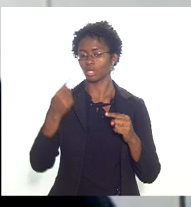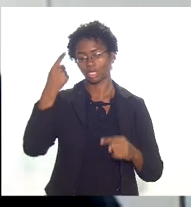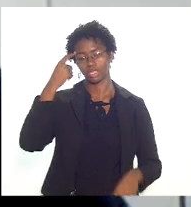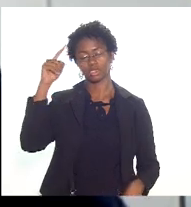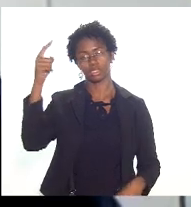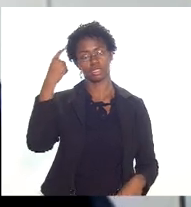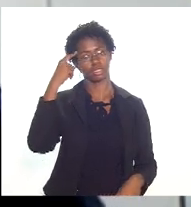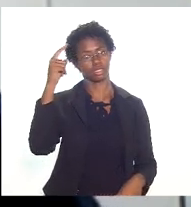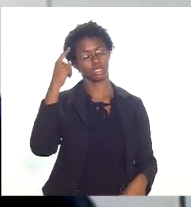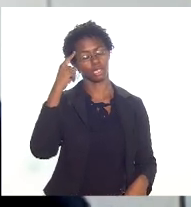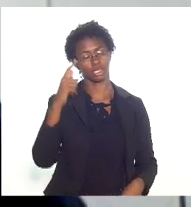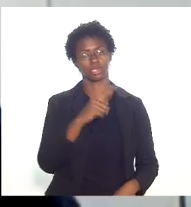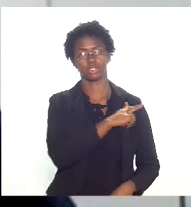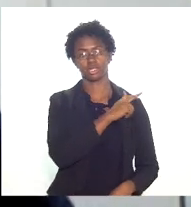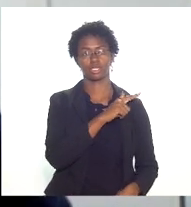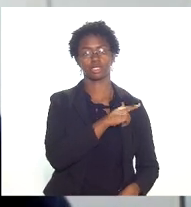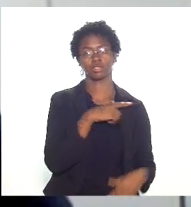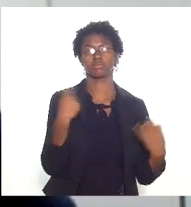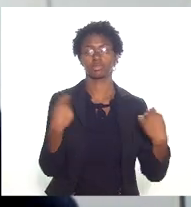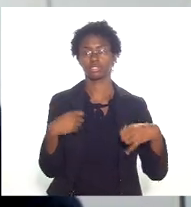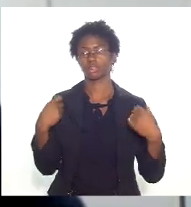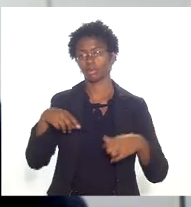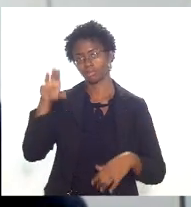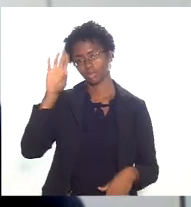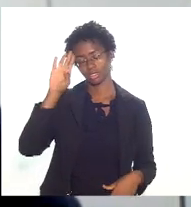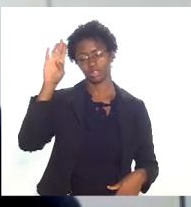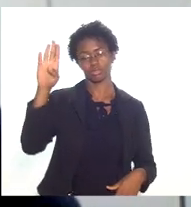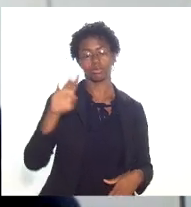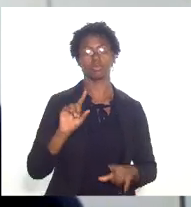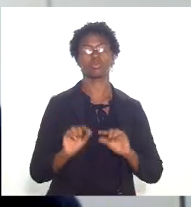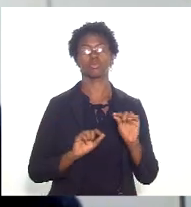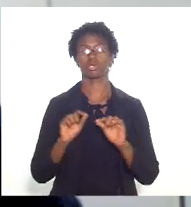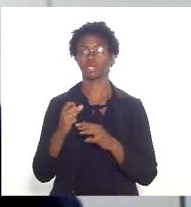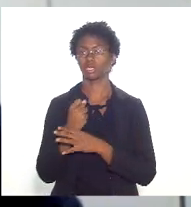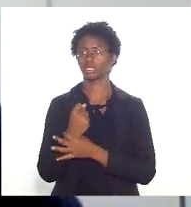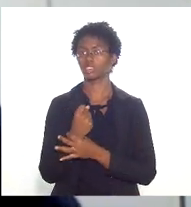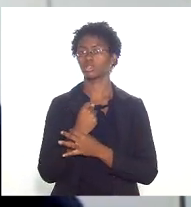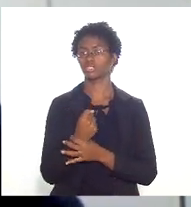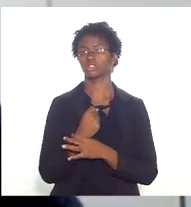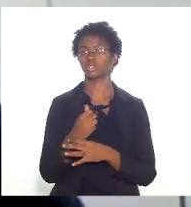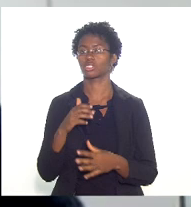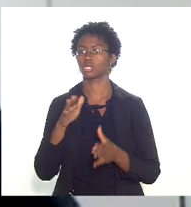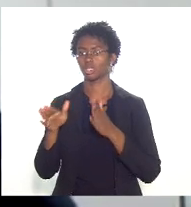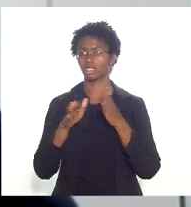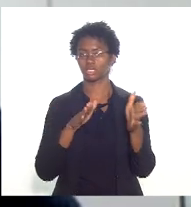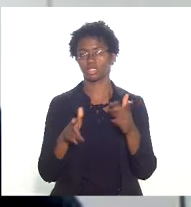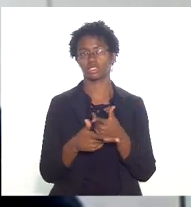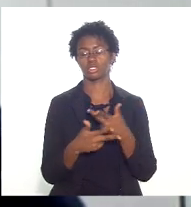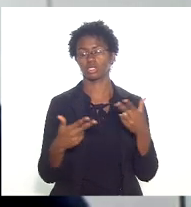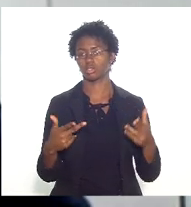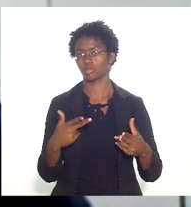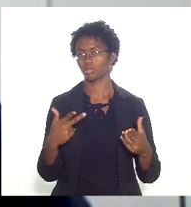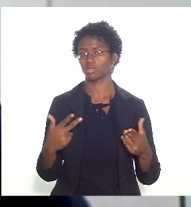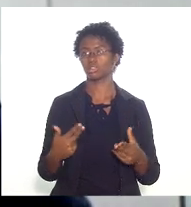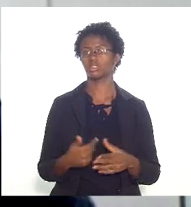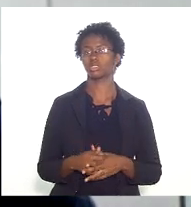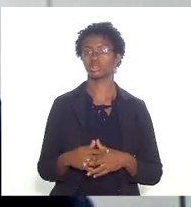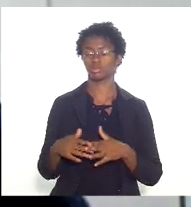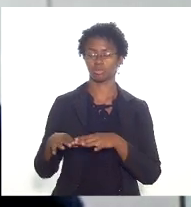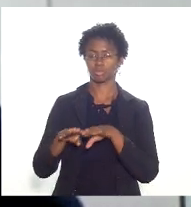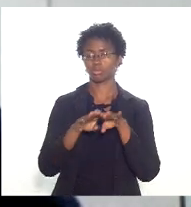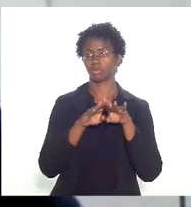sua gestão deva ter como princípio norteador a garantia do acesso a esse bem comum para toda a população